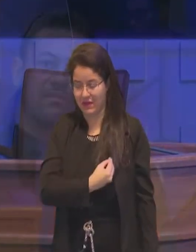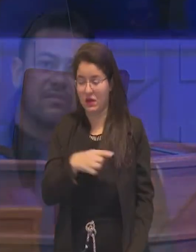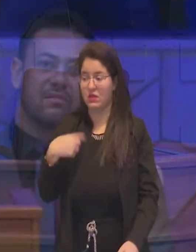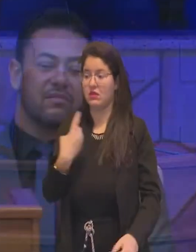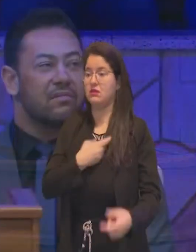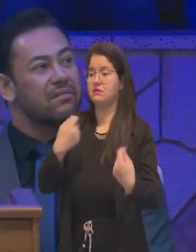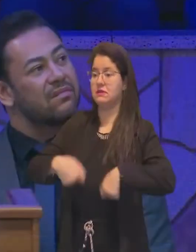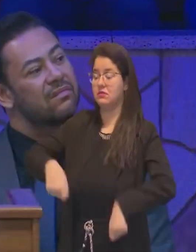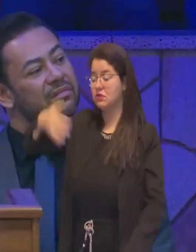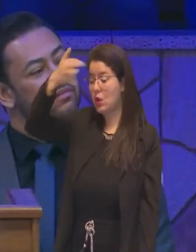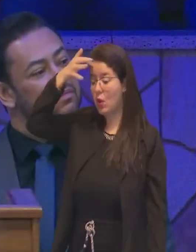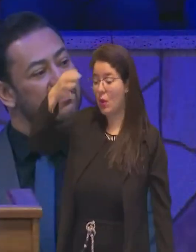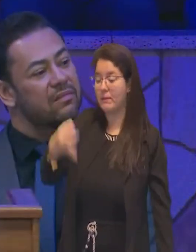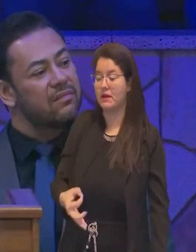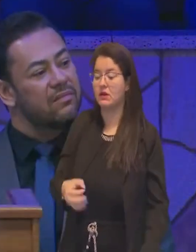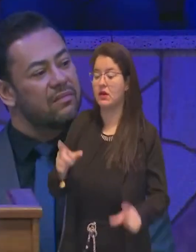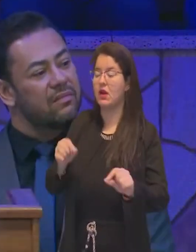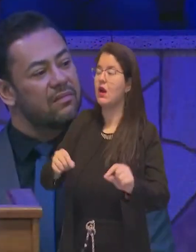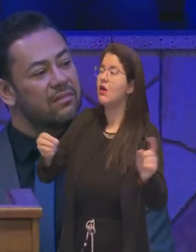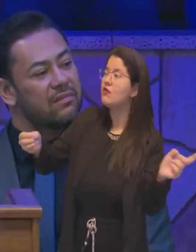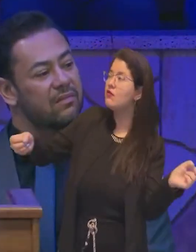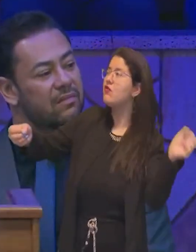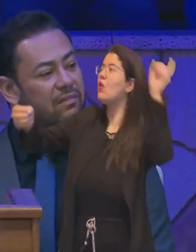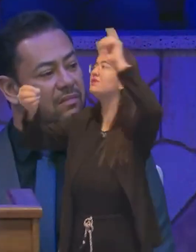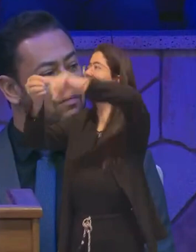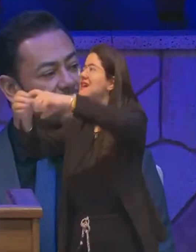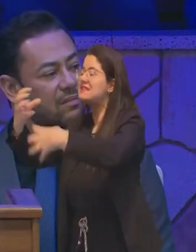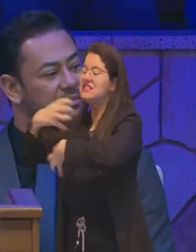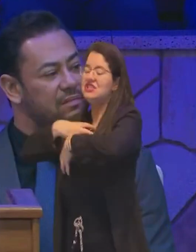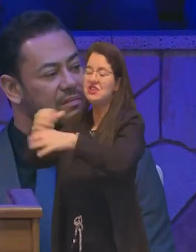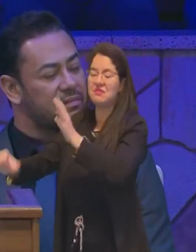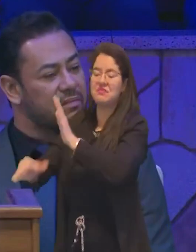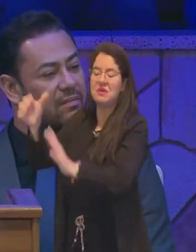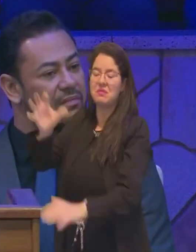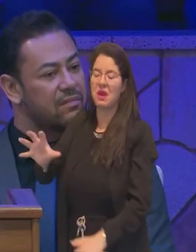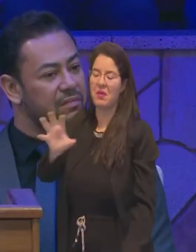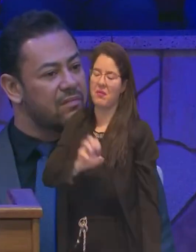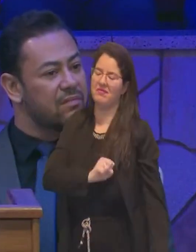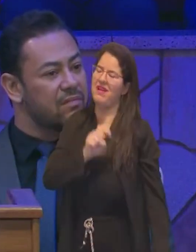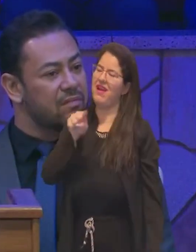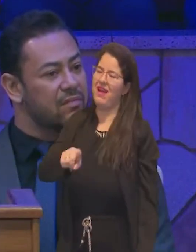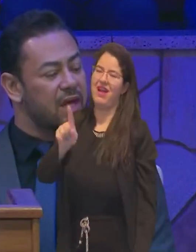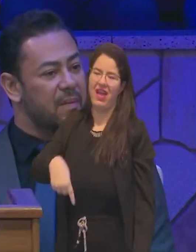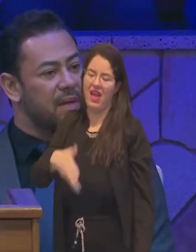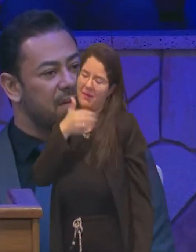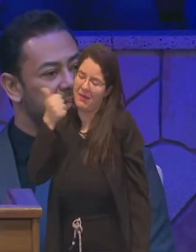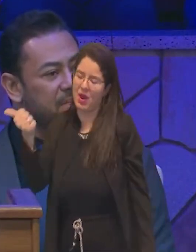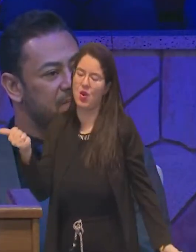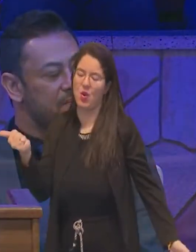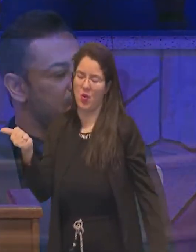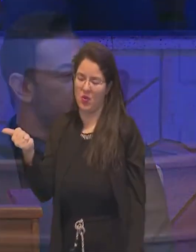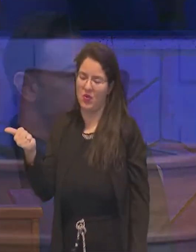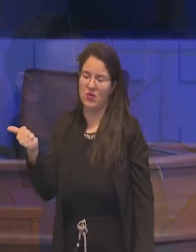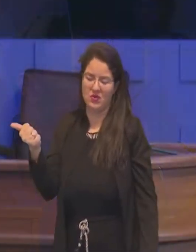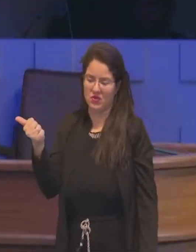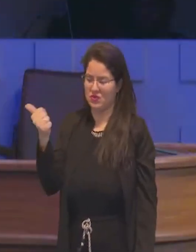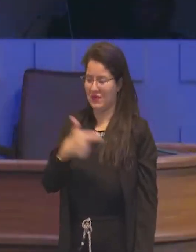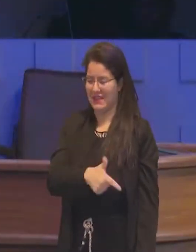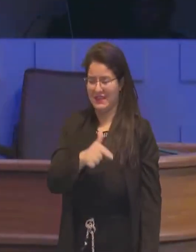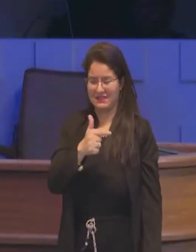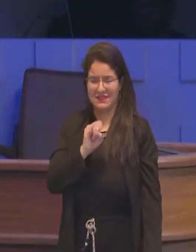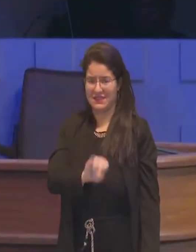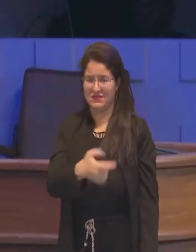entendamos que voltar ao primeiro amor vai ser uma vida muito melhor do que sem o amor de